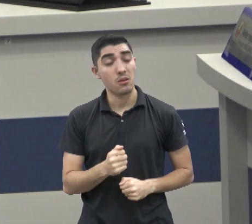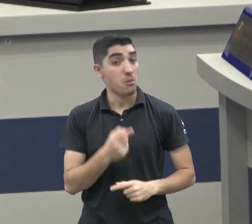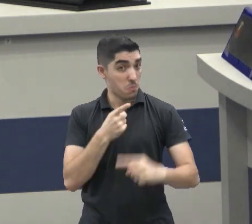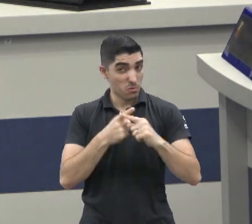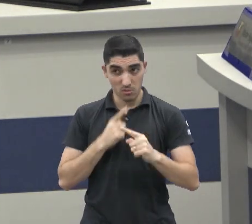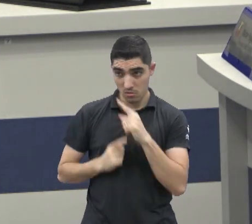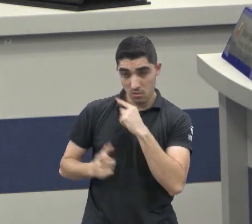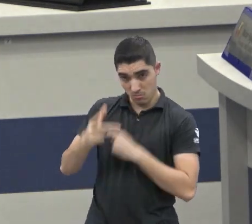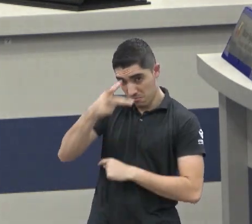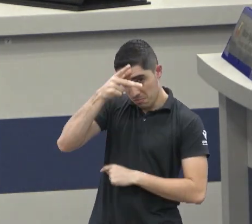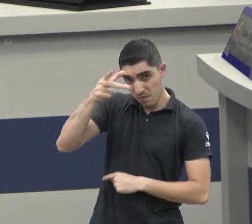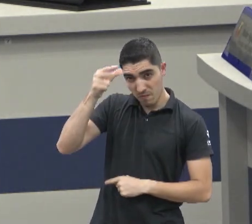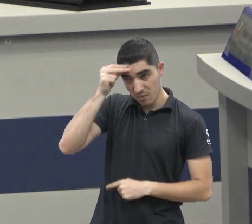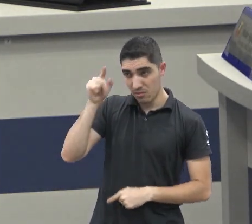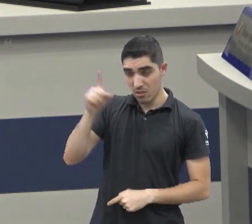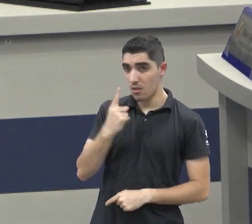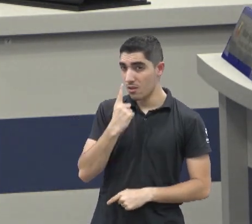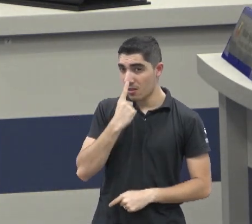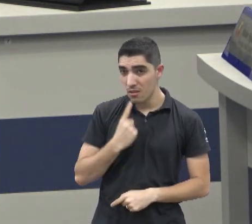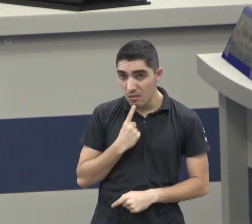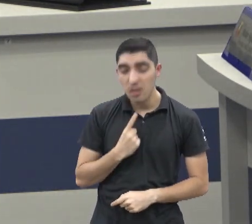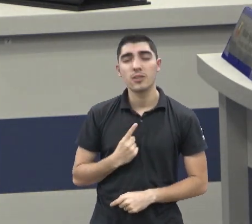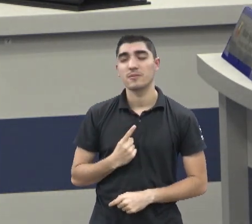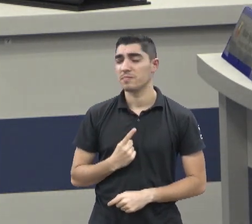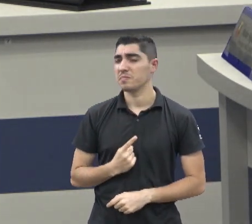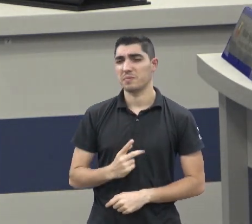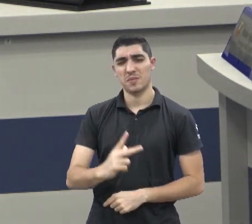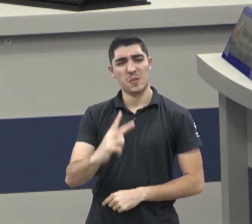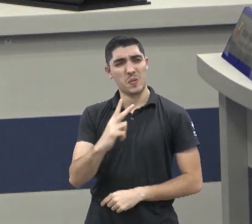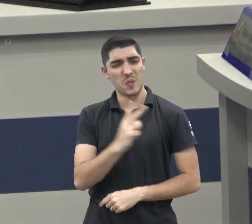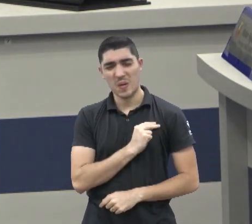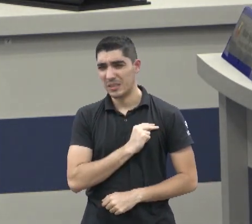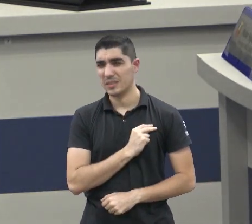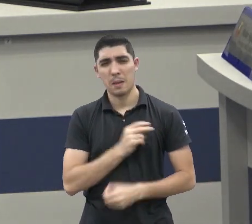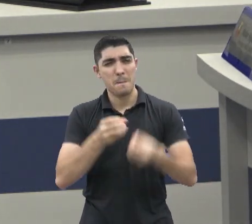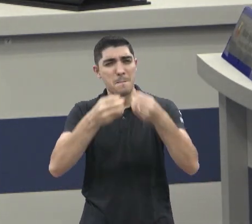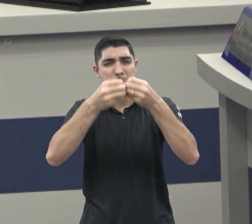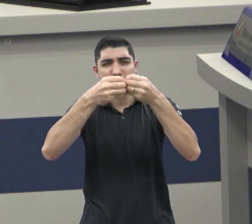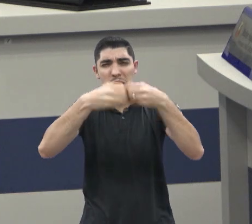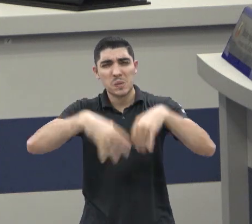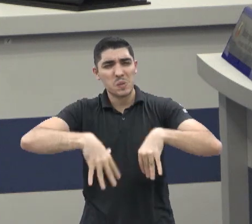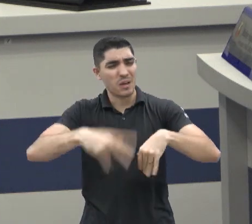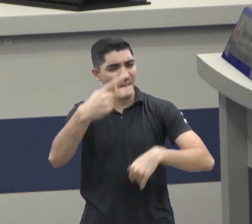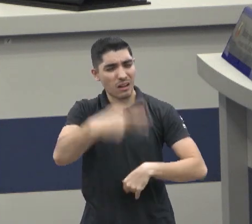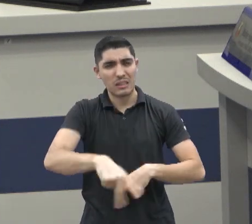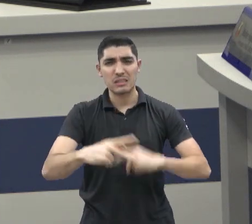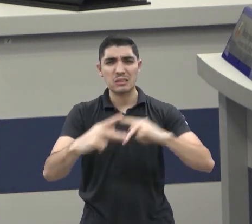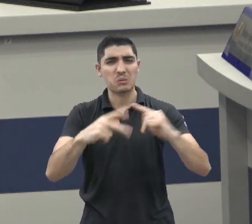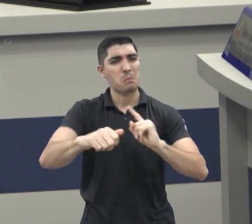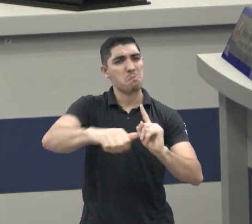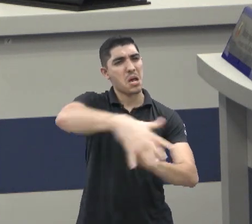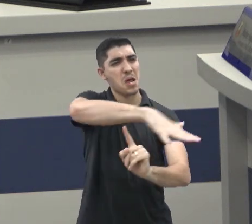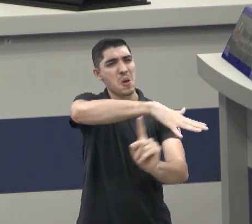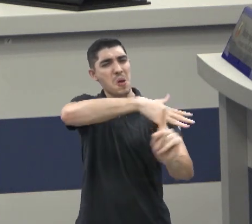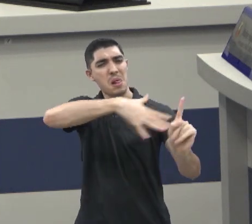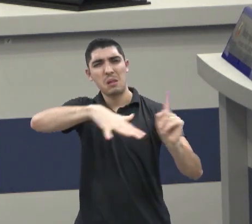aí, ele está acabando com as nossas árvores. Então, esse movimento, ele tem